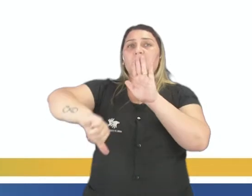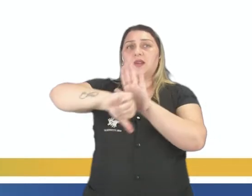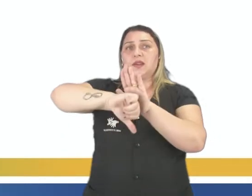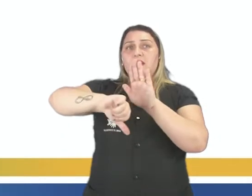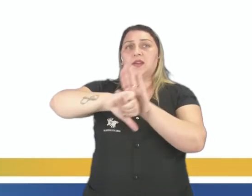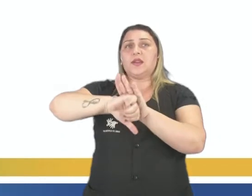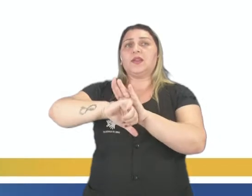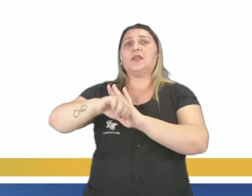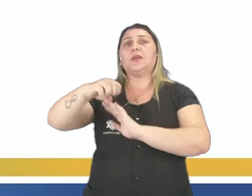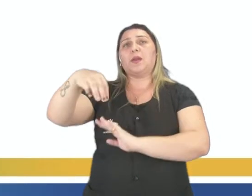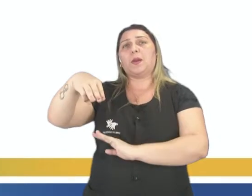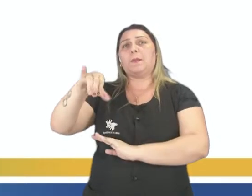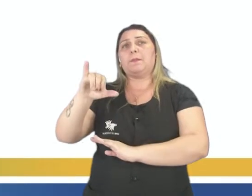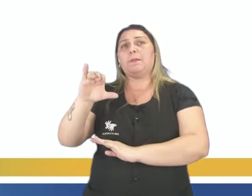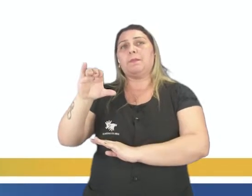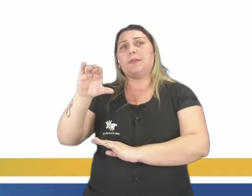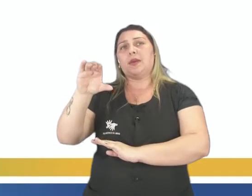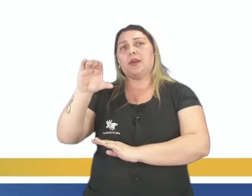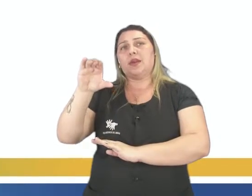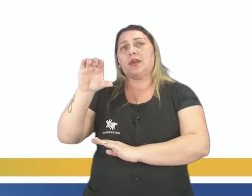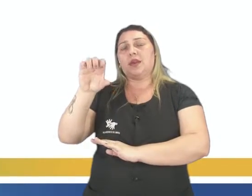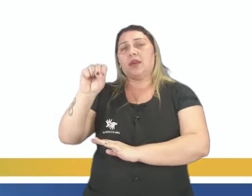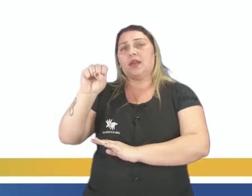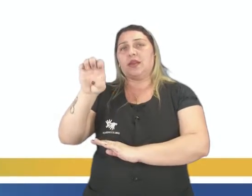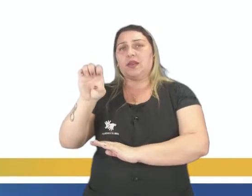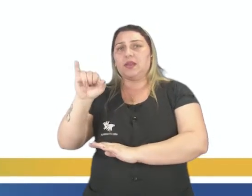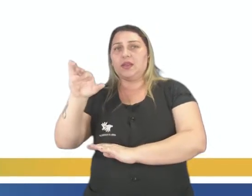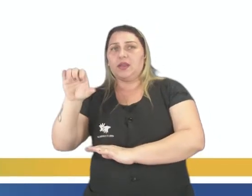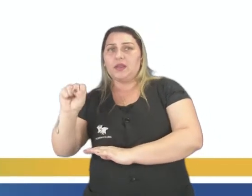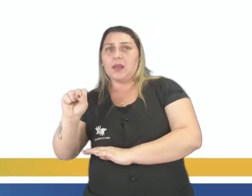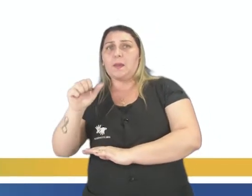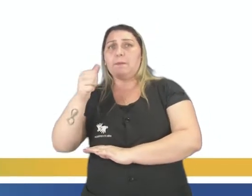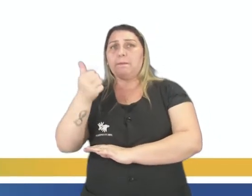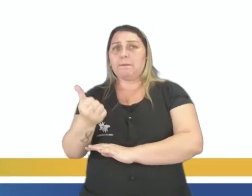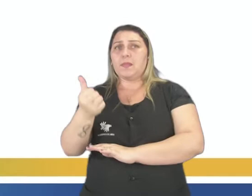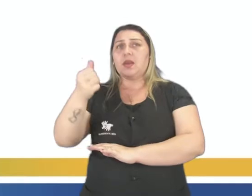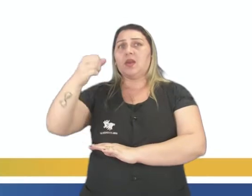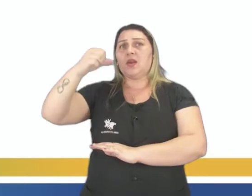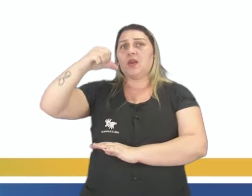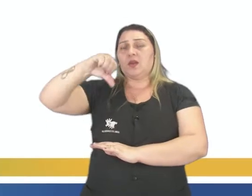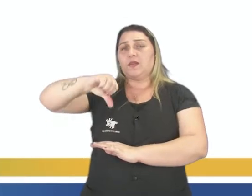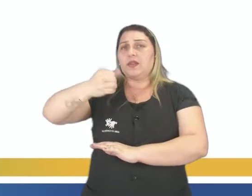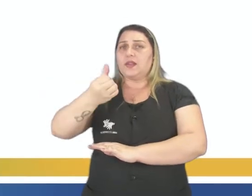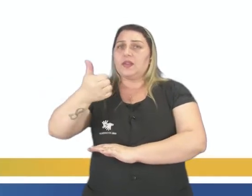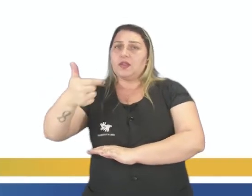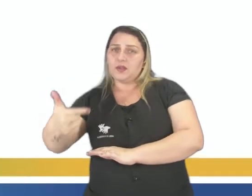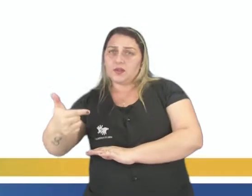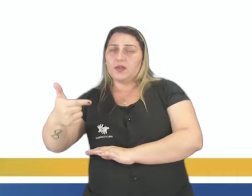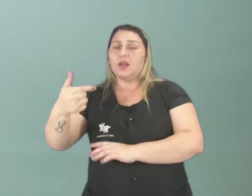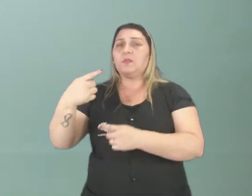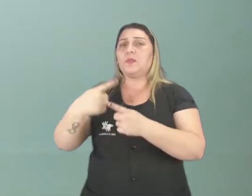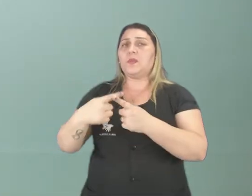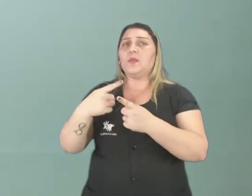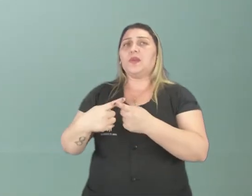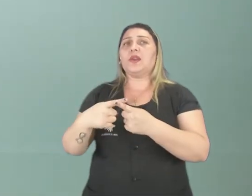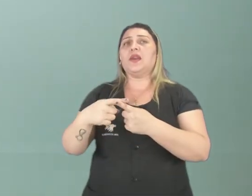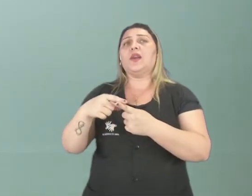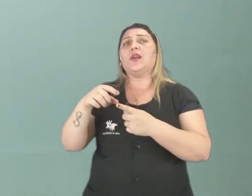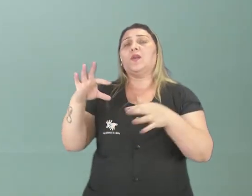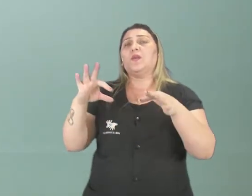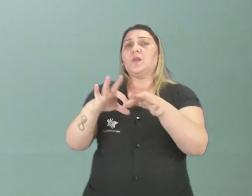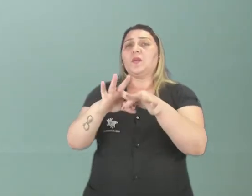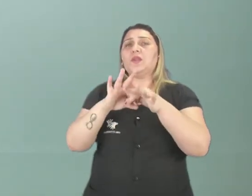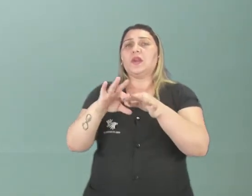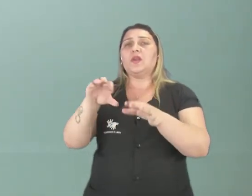mísseis em 1962. Pessoal, isso aqui foi uma questão muito delicada, né? Porque a União Soviética,